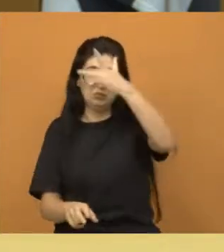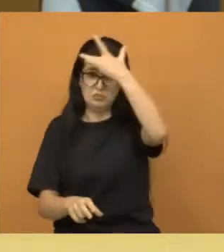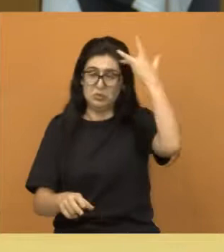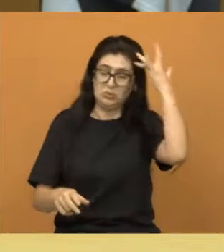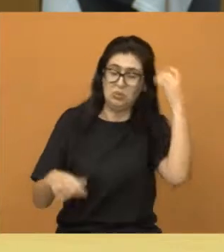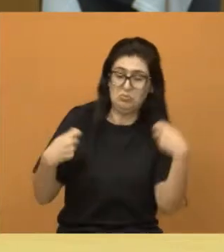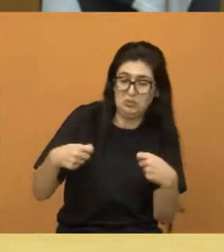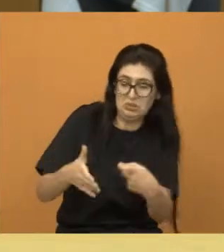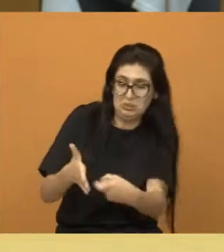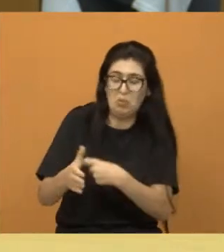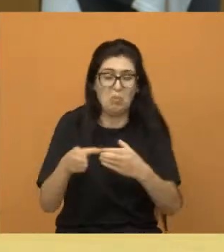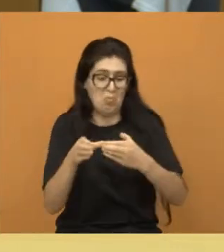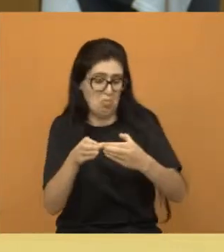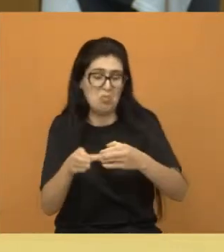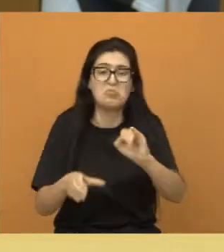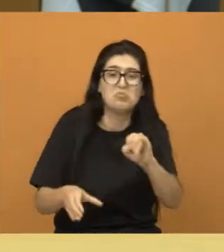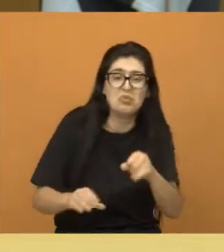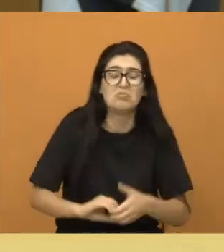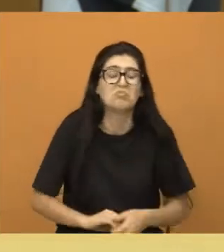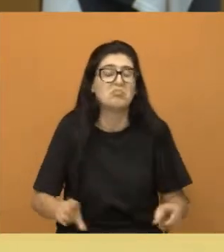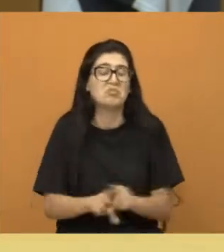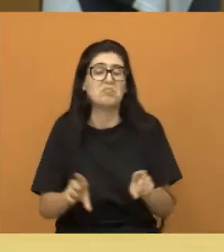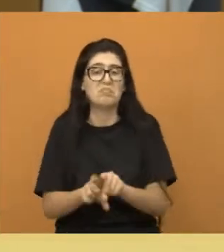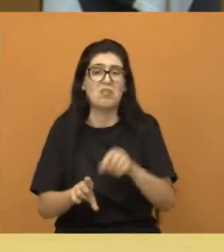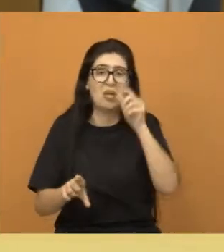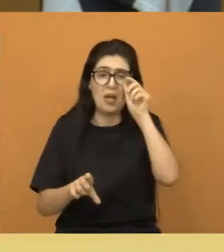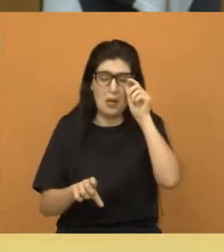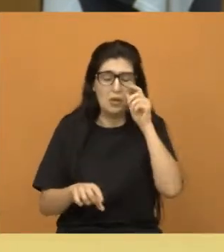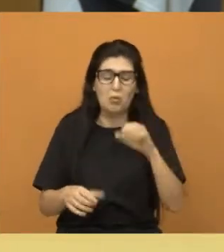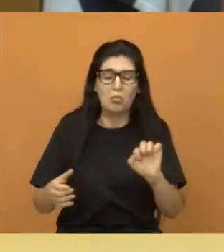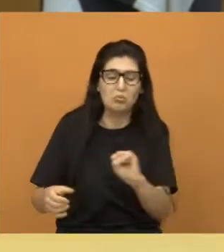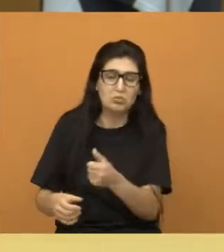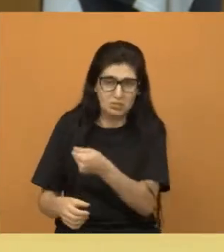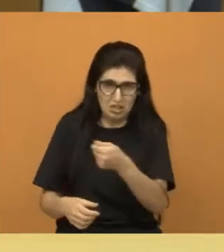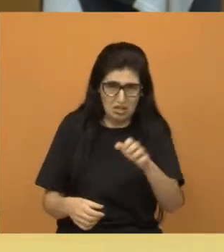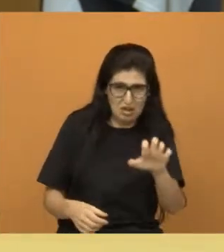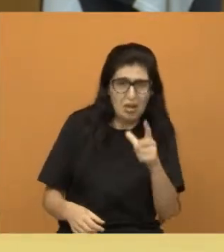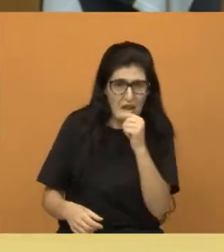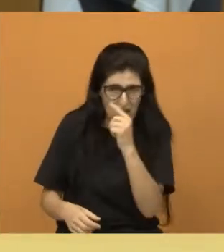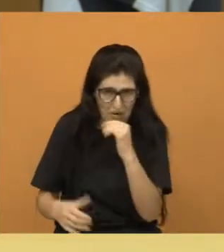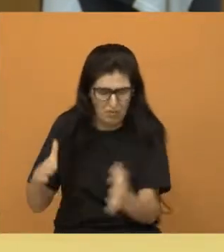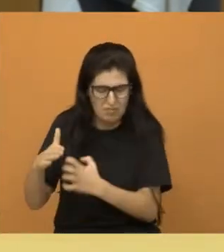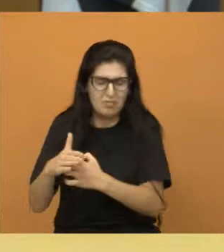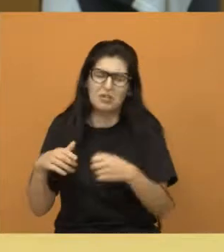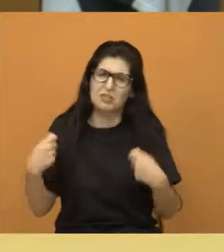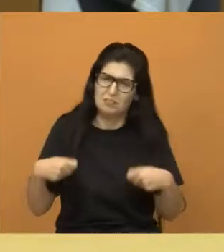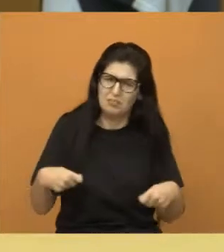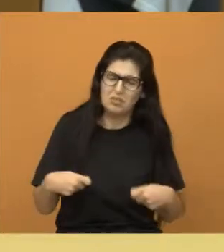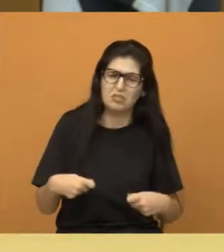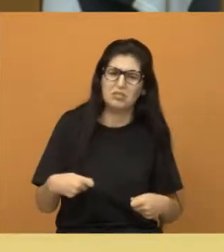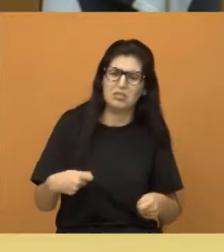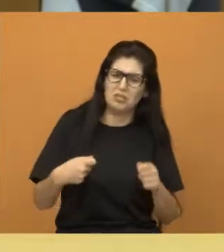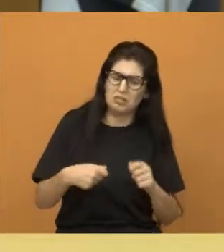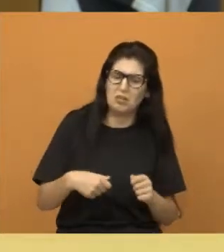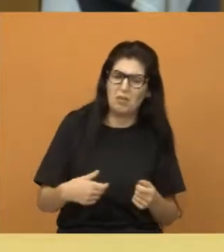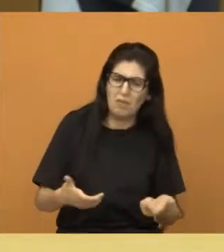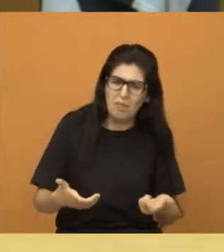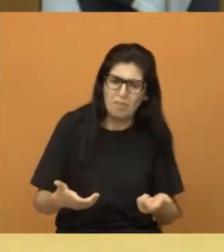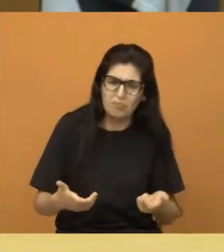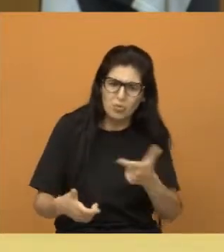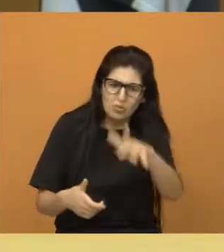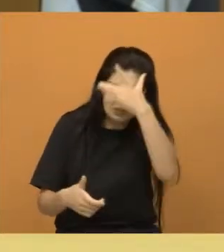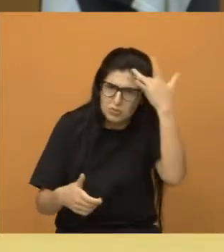bem, haverá uma melhora em todos os âmbitos para que o SAI possa executar seus serviços com mais destreza e